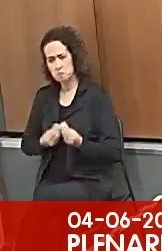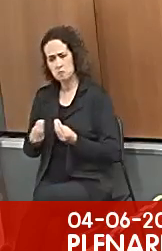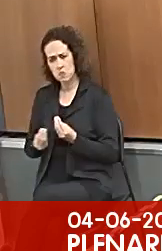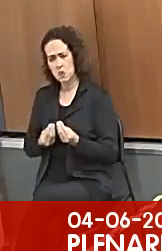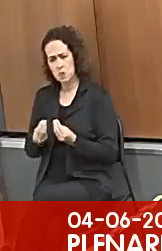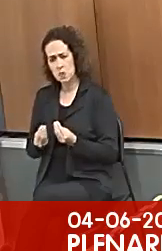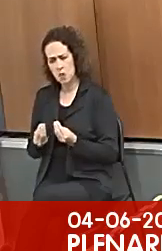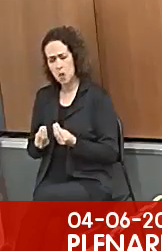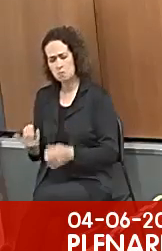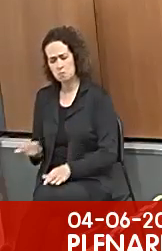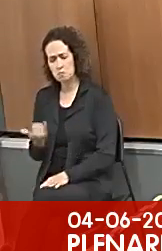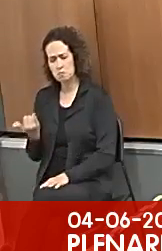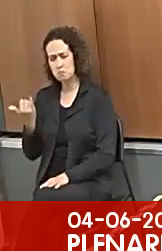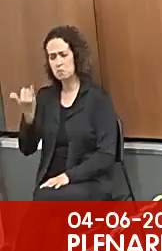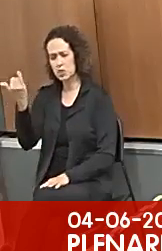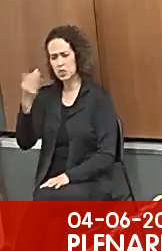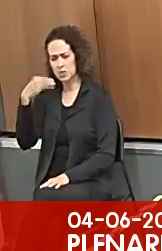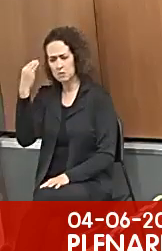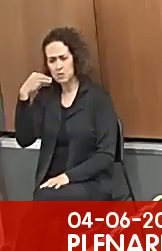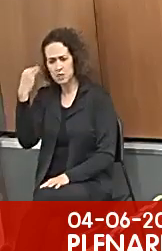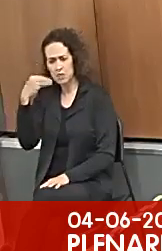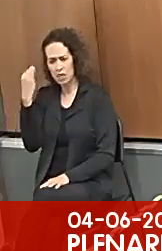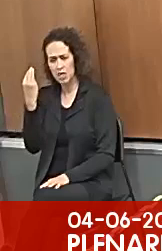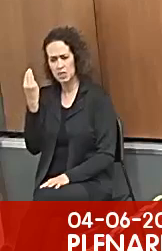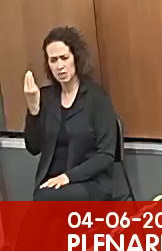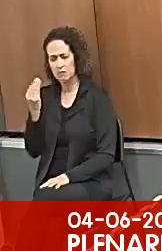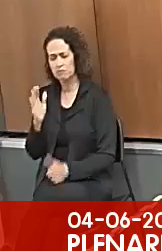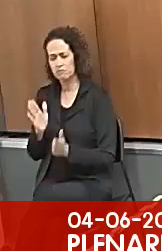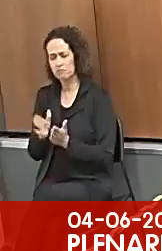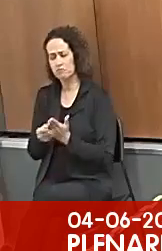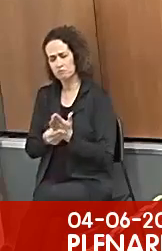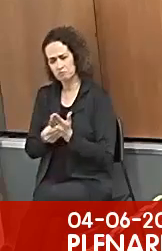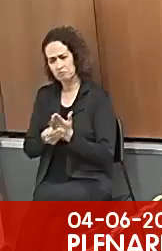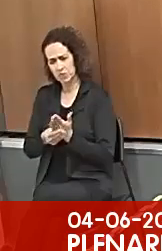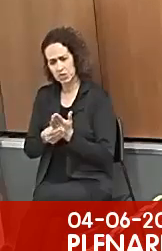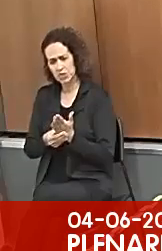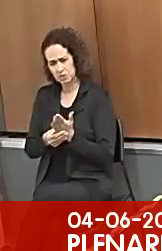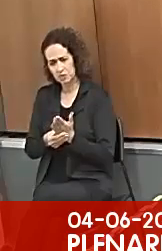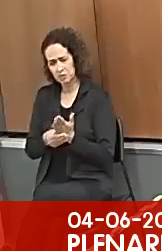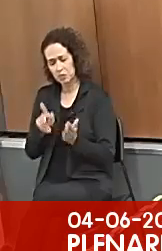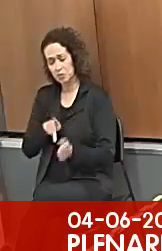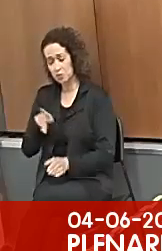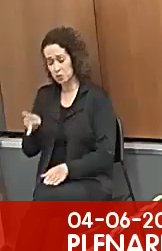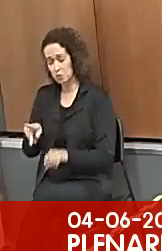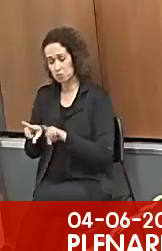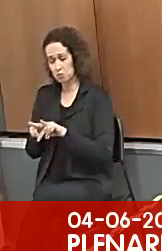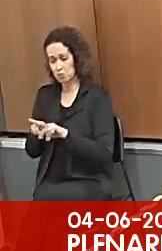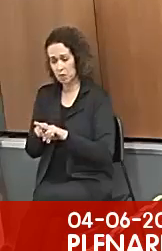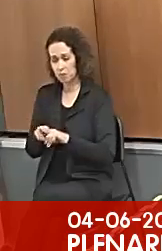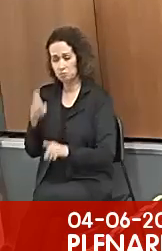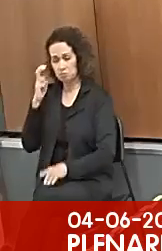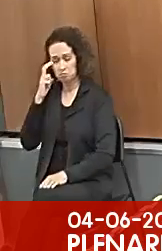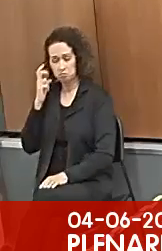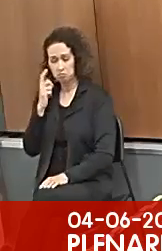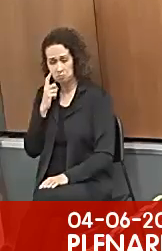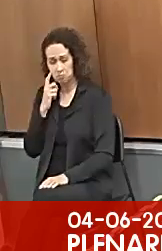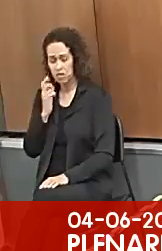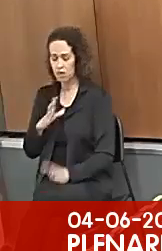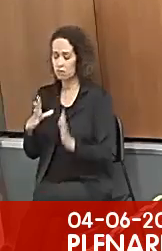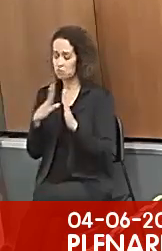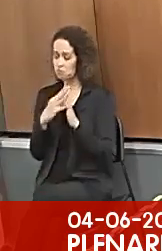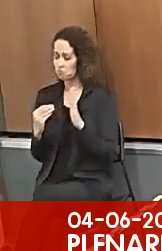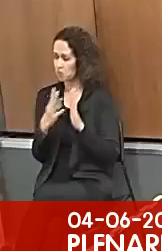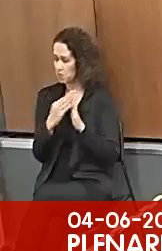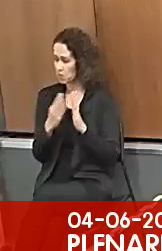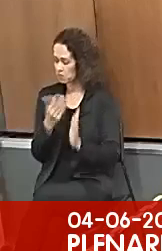a tamanha riqueza presente nesse livro, professor Cleito, deputado Zé Guilherme. E é esse exemplo que vocês